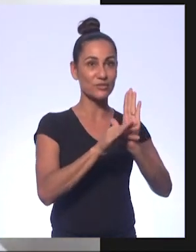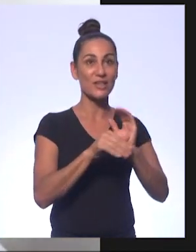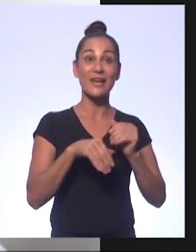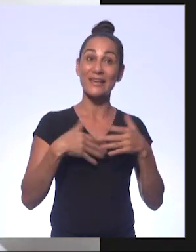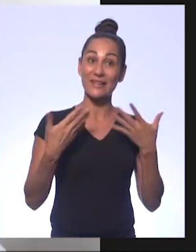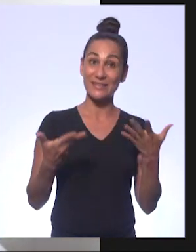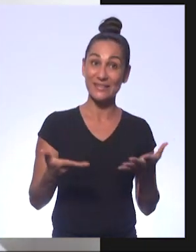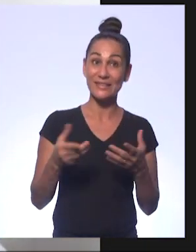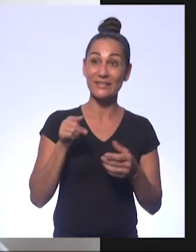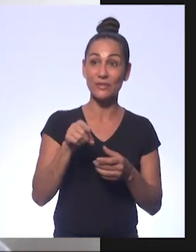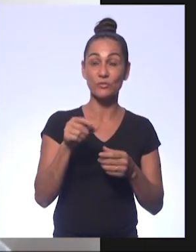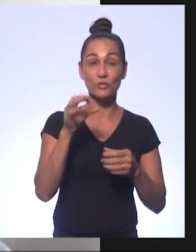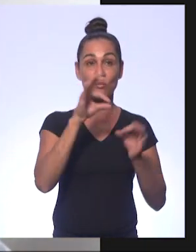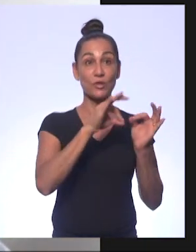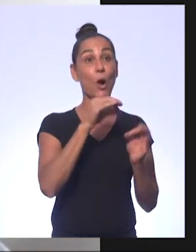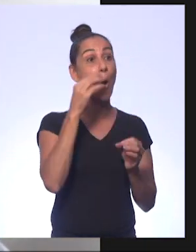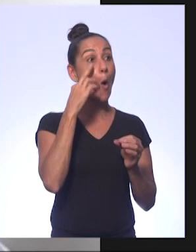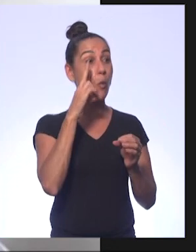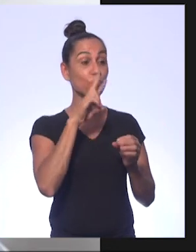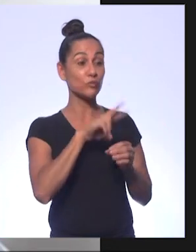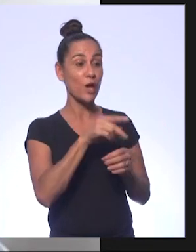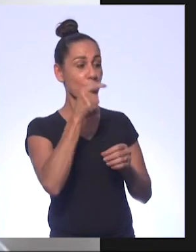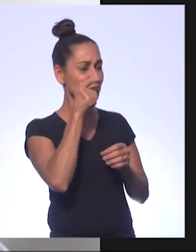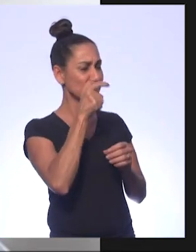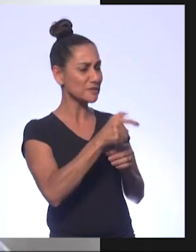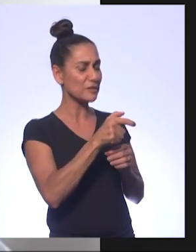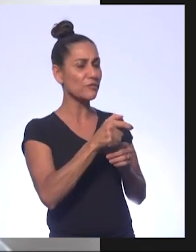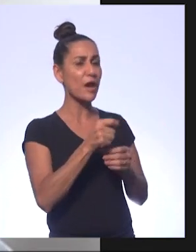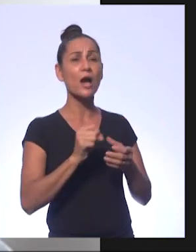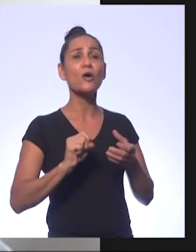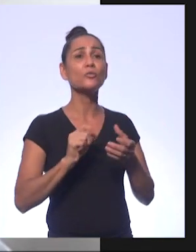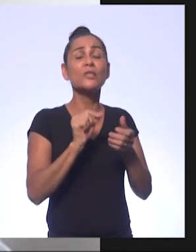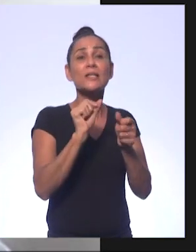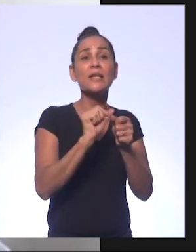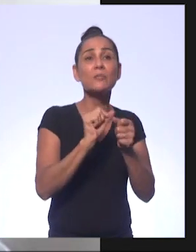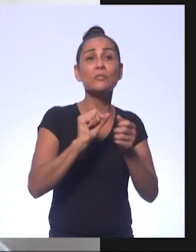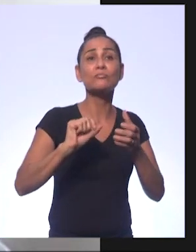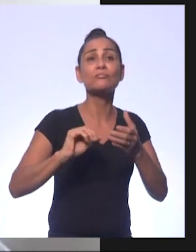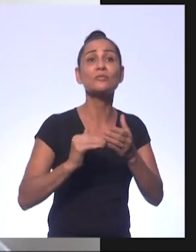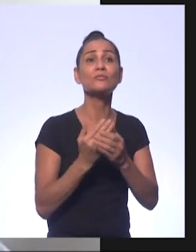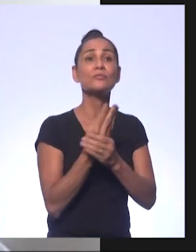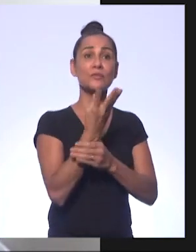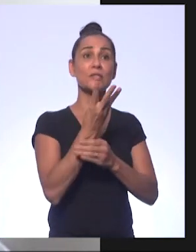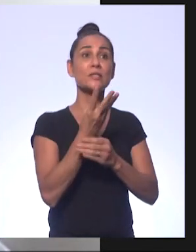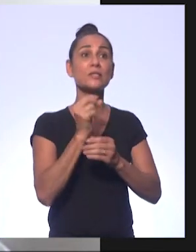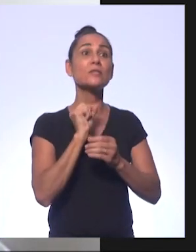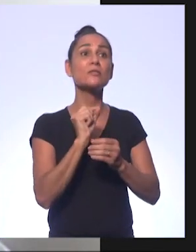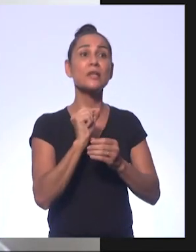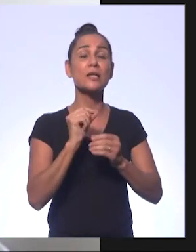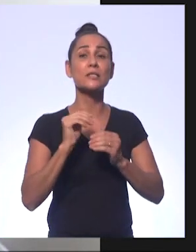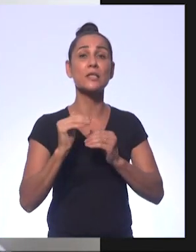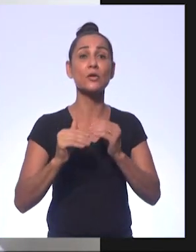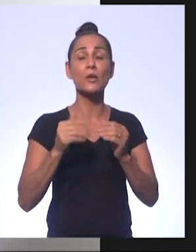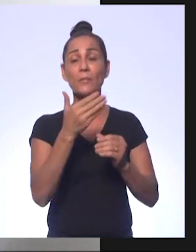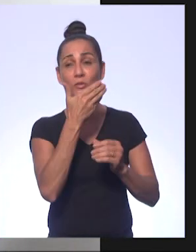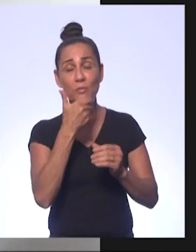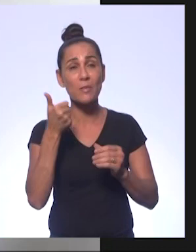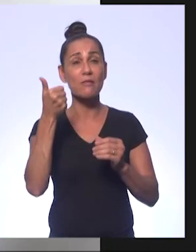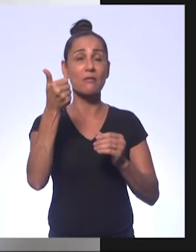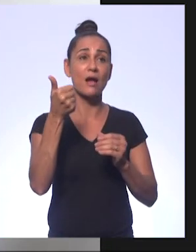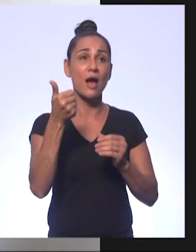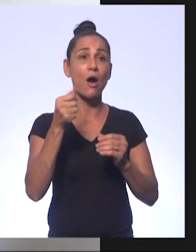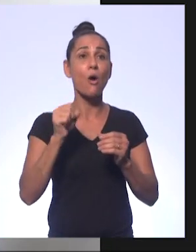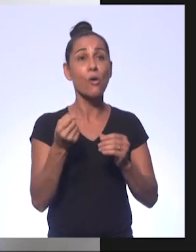nós vamos olhar a produção do estudante e verificar se ela pode melhorar quanto, ou se ela